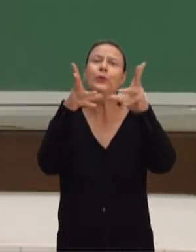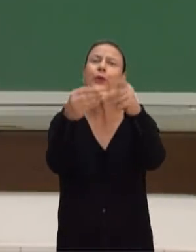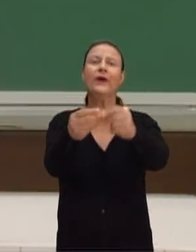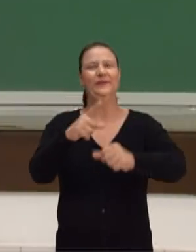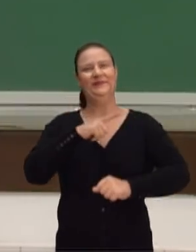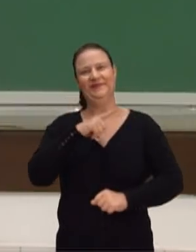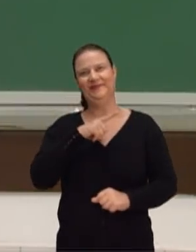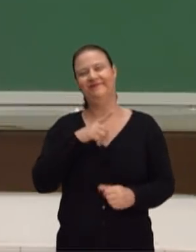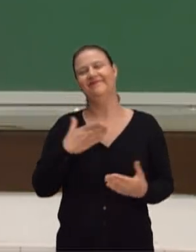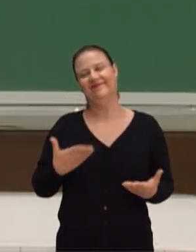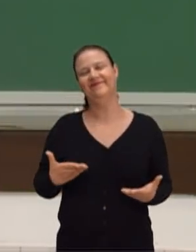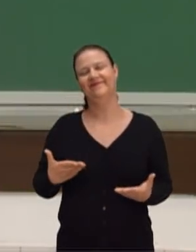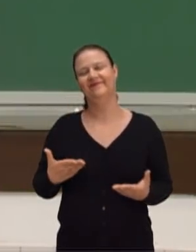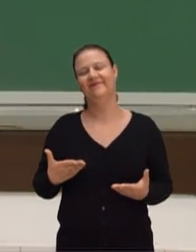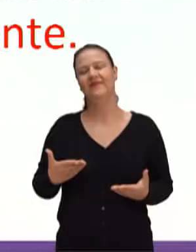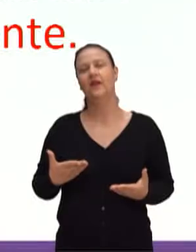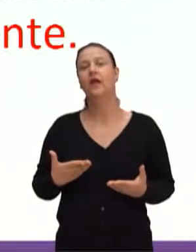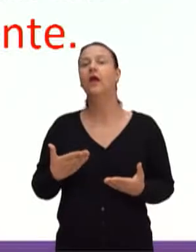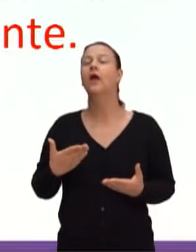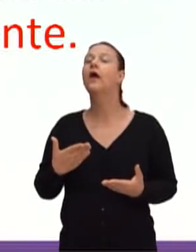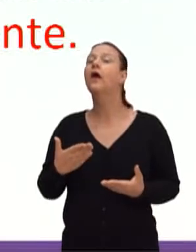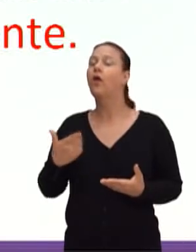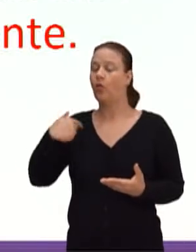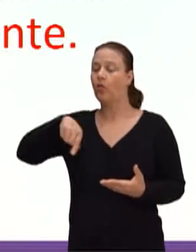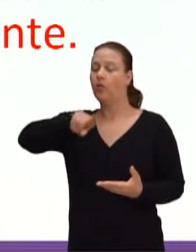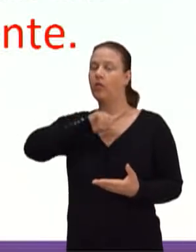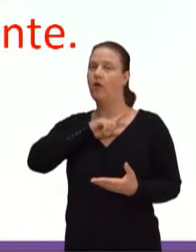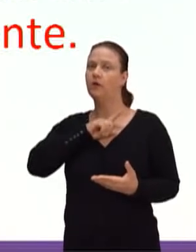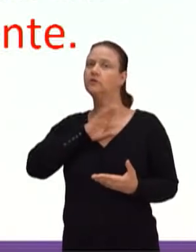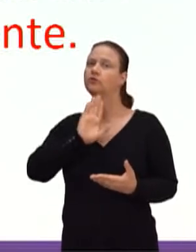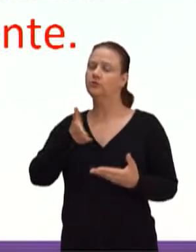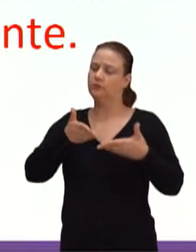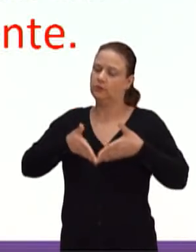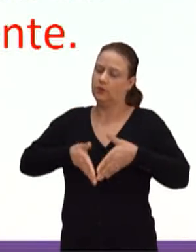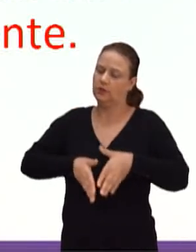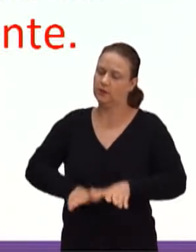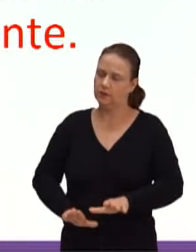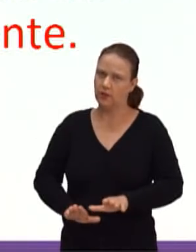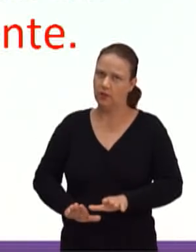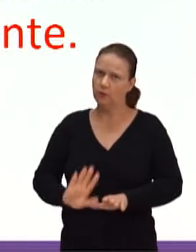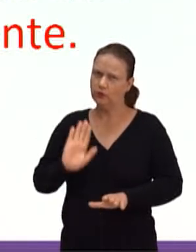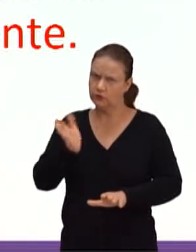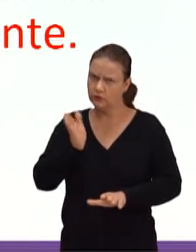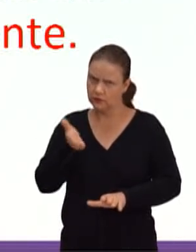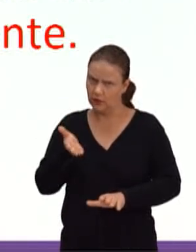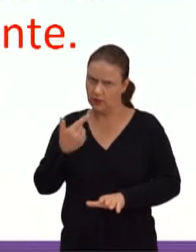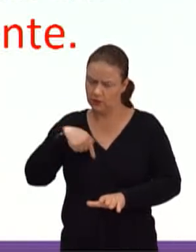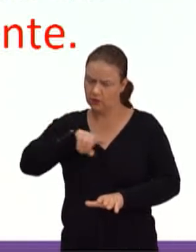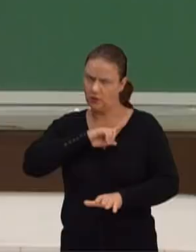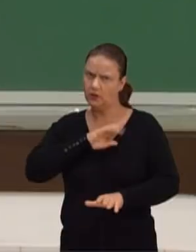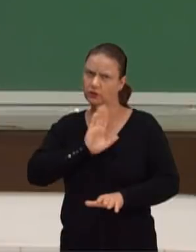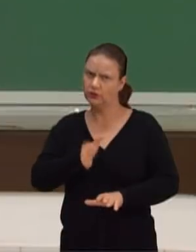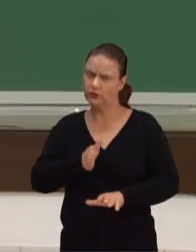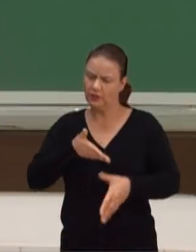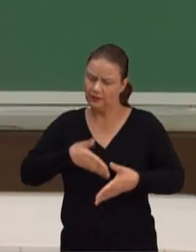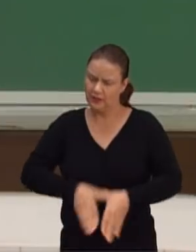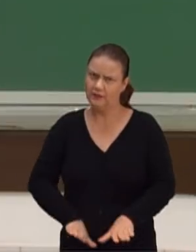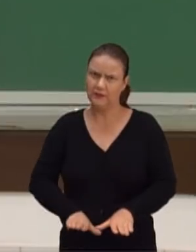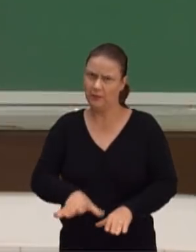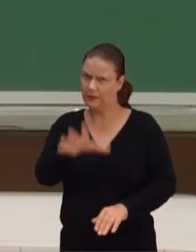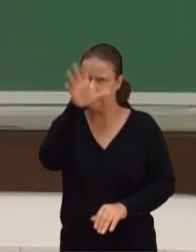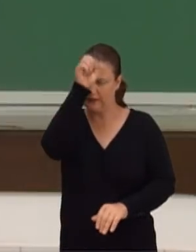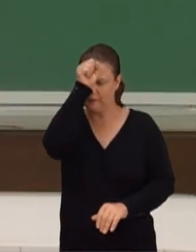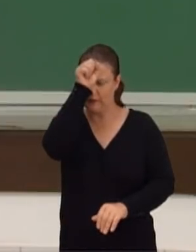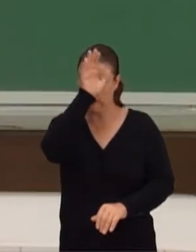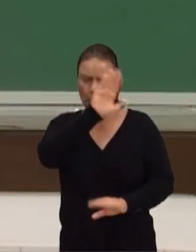inato, ou seja, nascemos sabendo fazer. Você acha que isso é possível? Não.